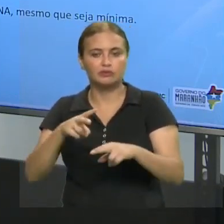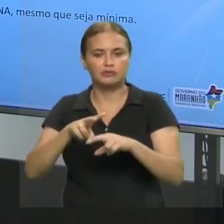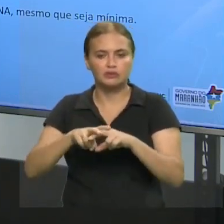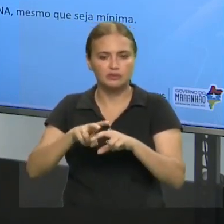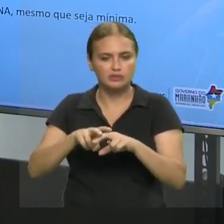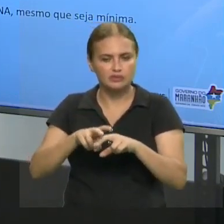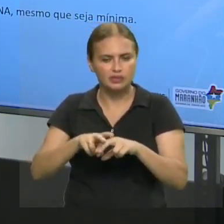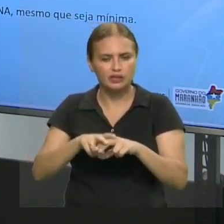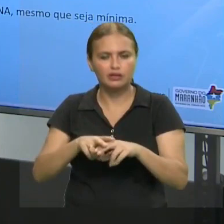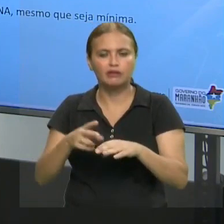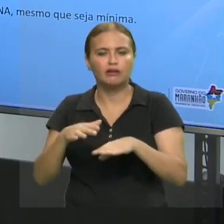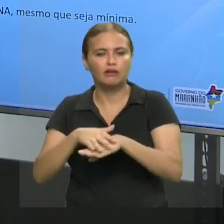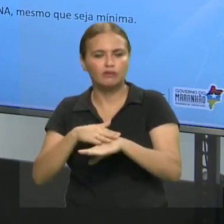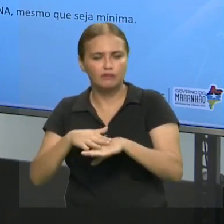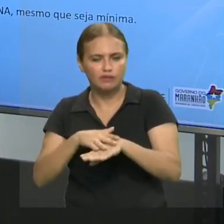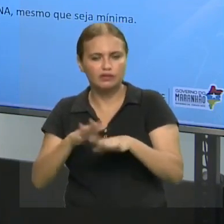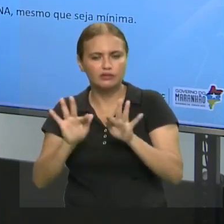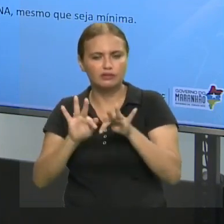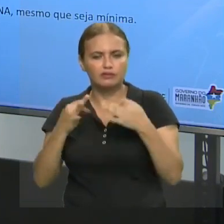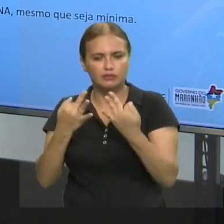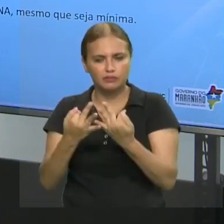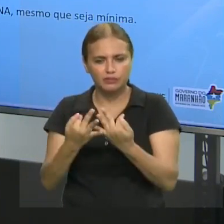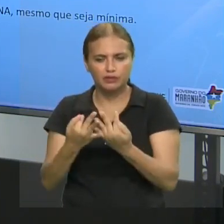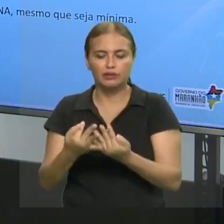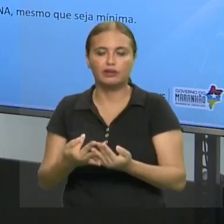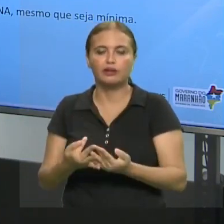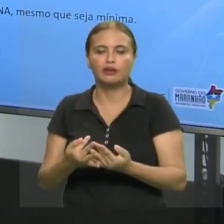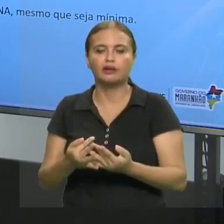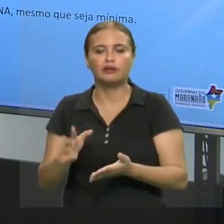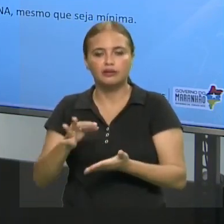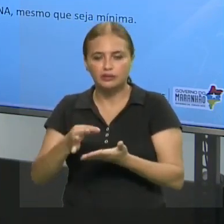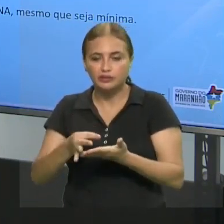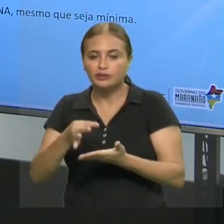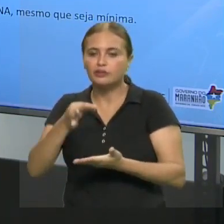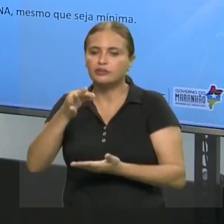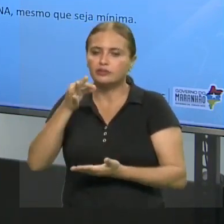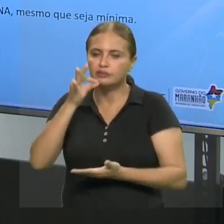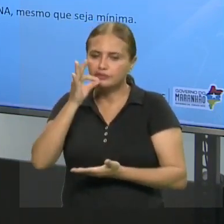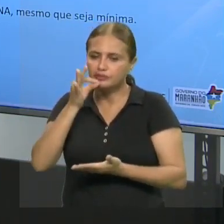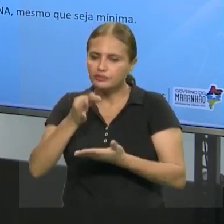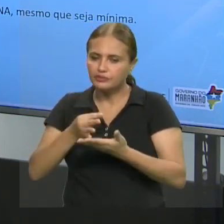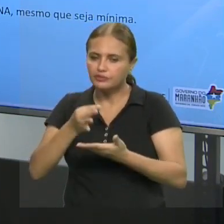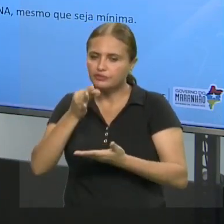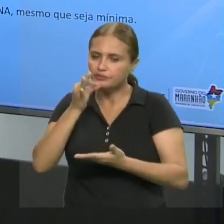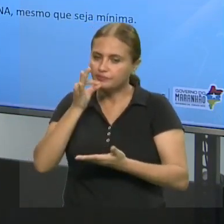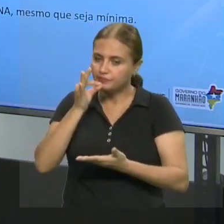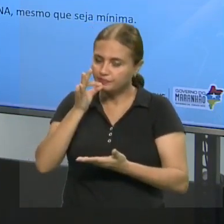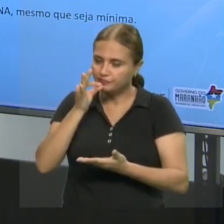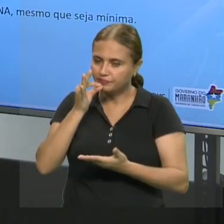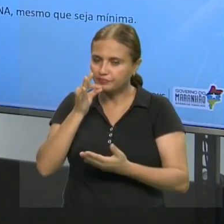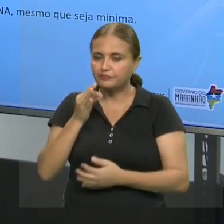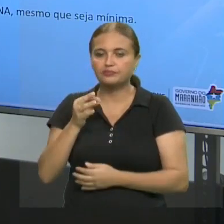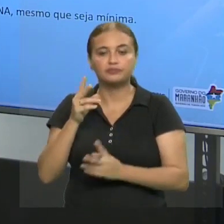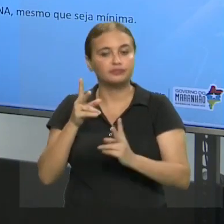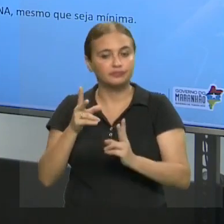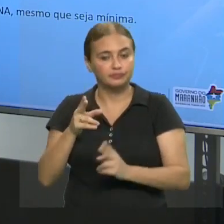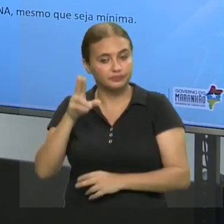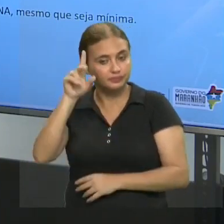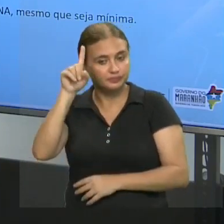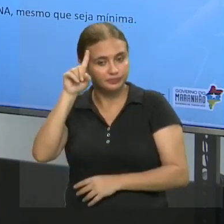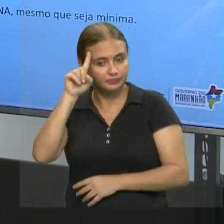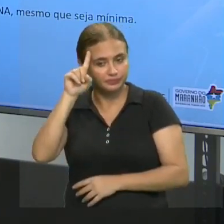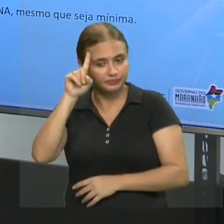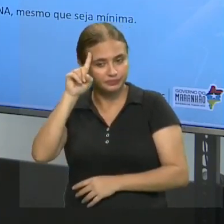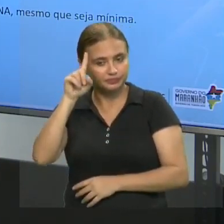converso com as pessoas que tem na minha casa, tomo café e aí tem uma rotina que eu sigo, né? Então, a mesma coisa você vai fazer e a gente vai